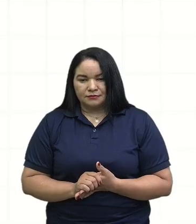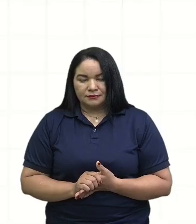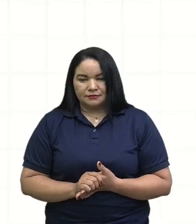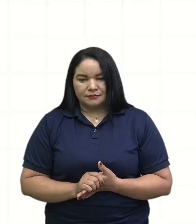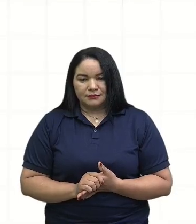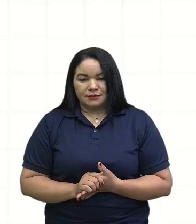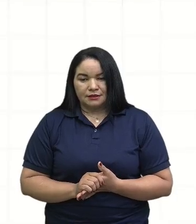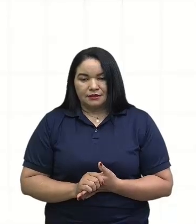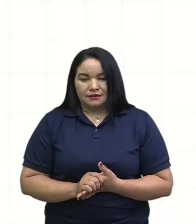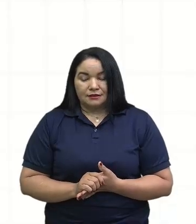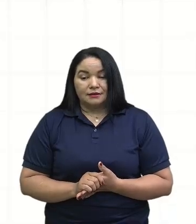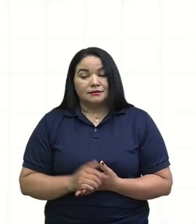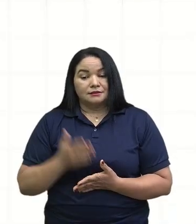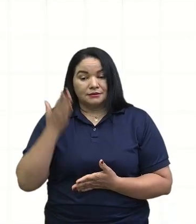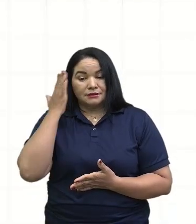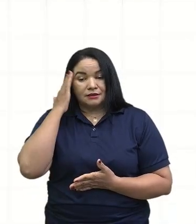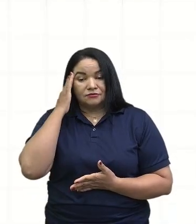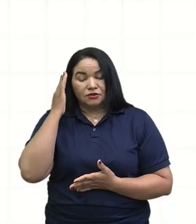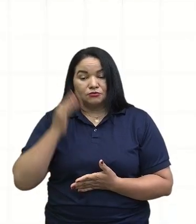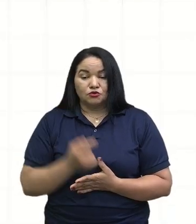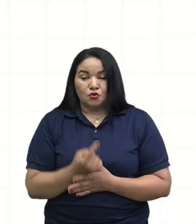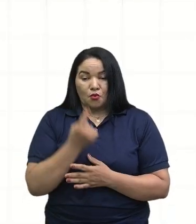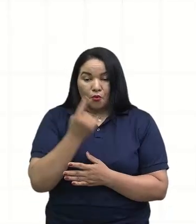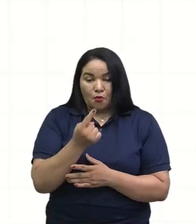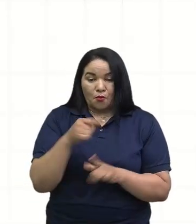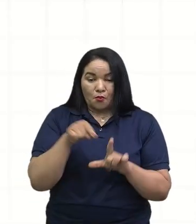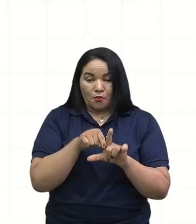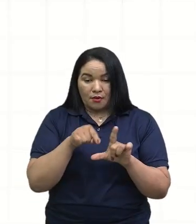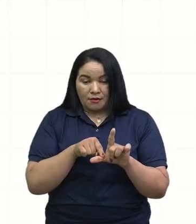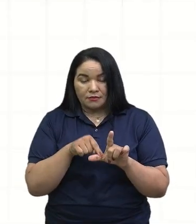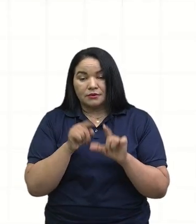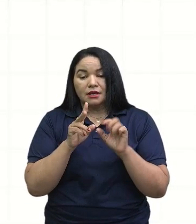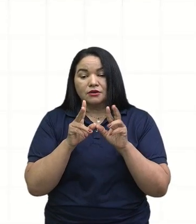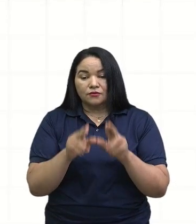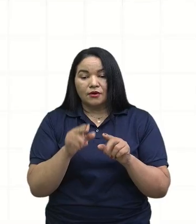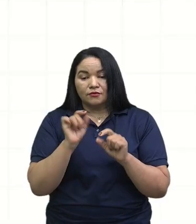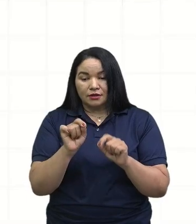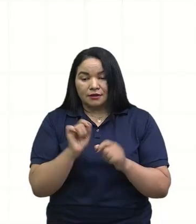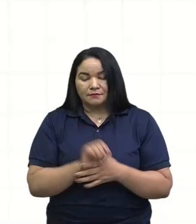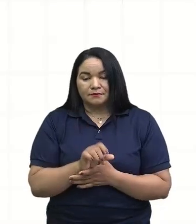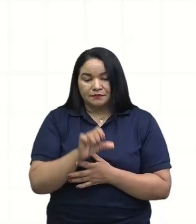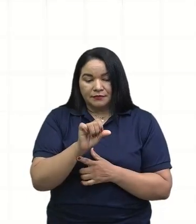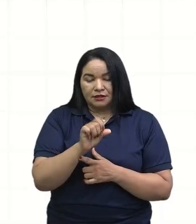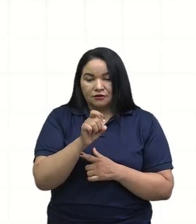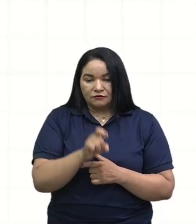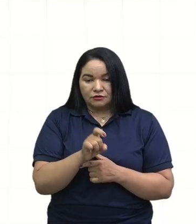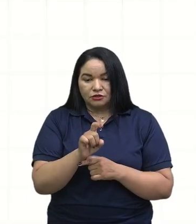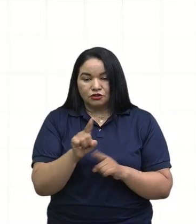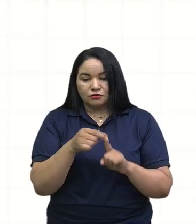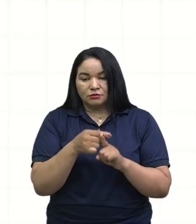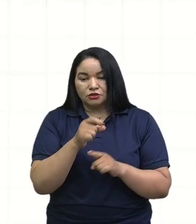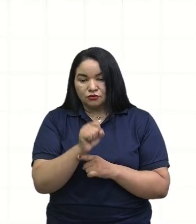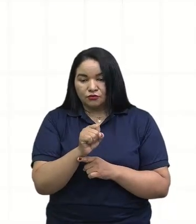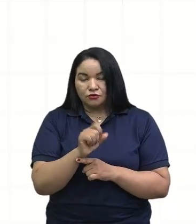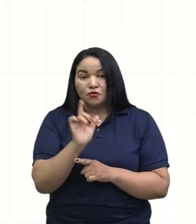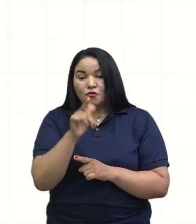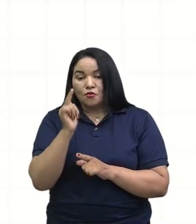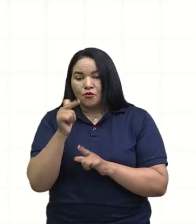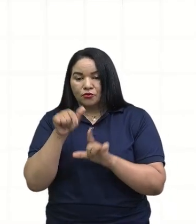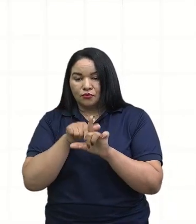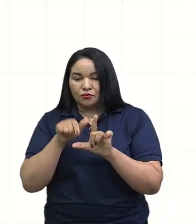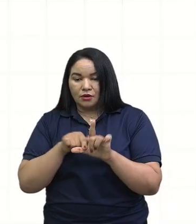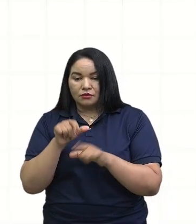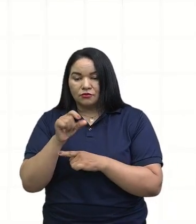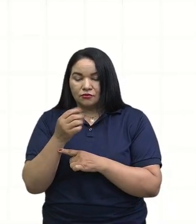Já sabemos que um dos ângulos medem 9x mais 8 e o outro mede 4x mais 3. E